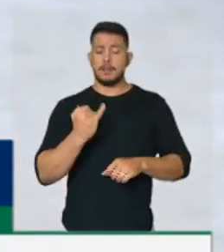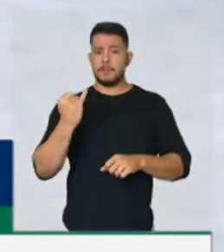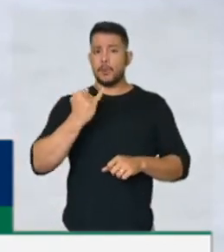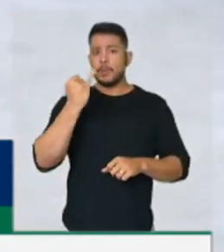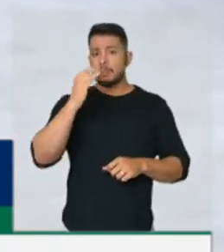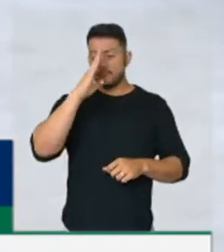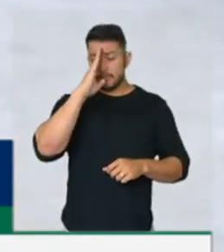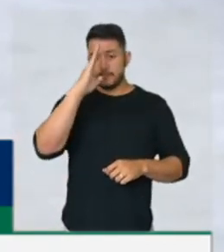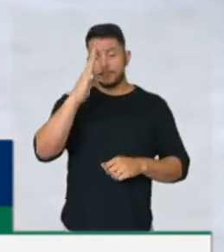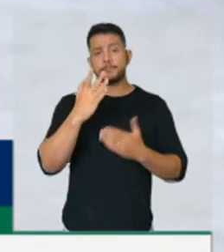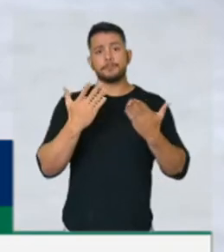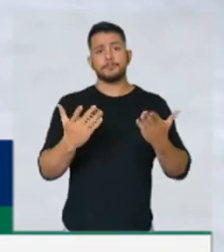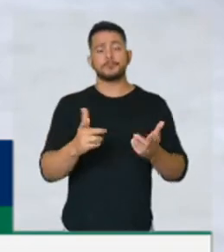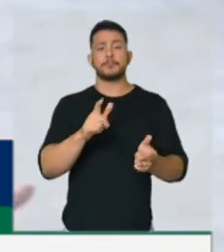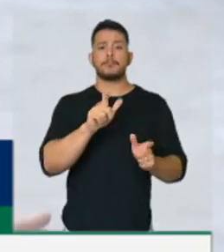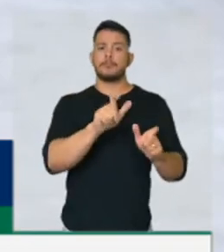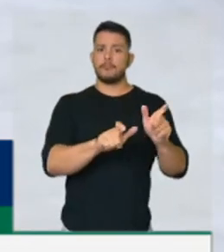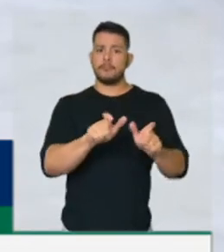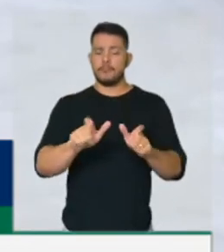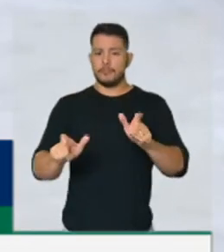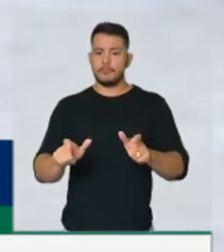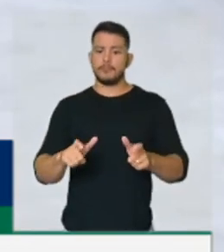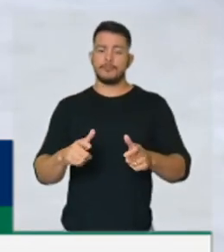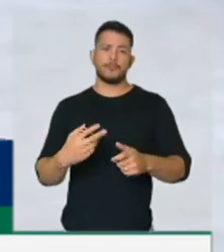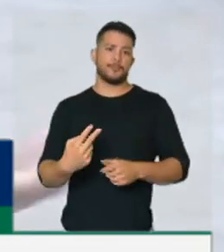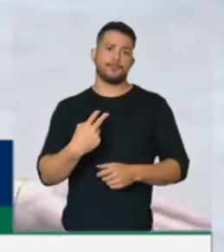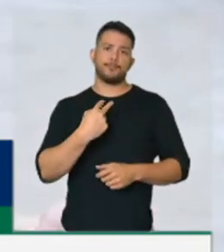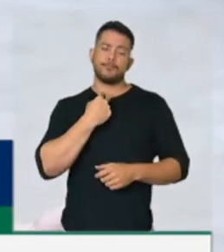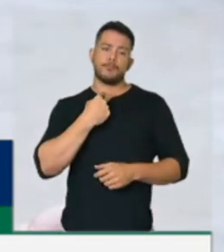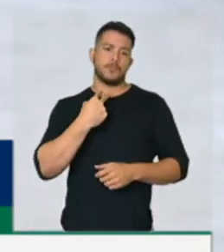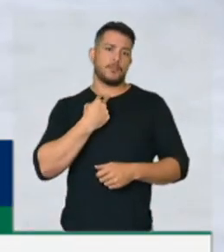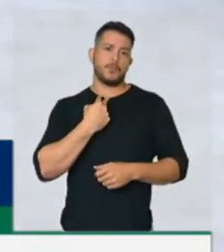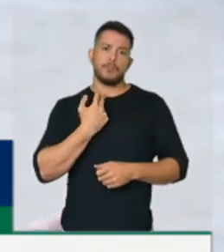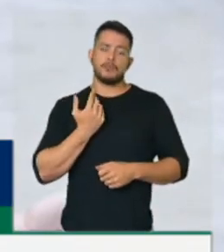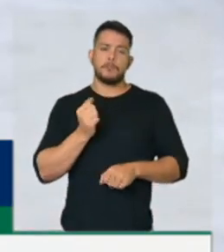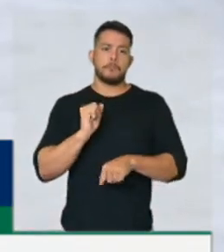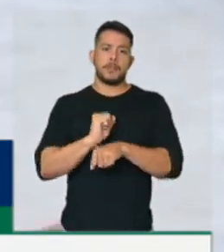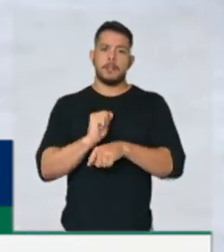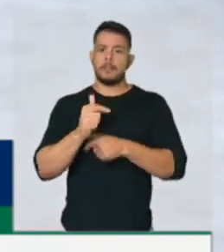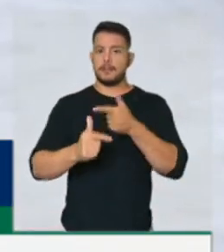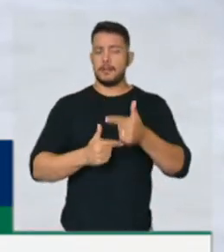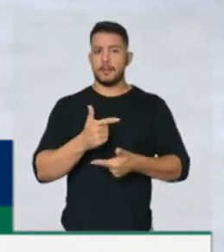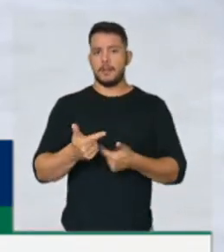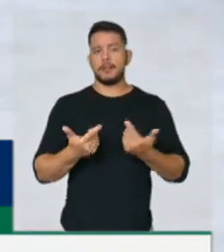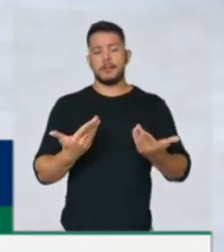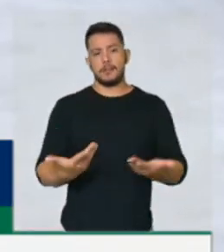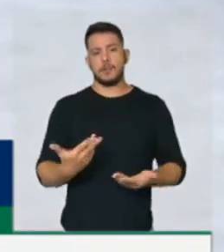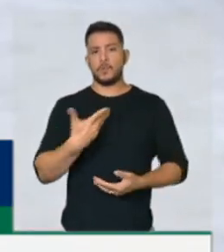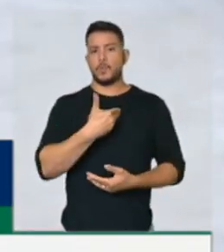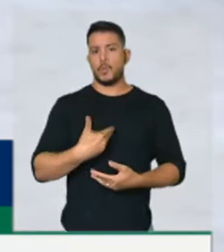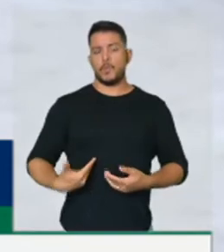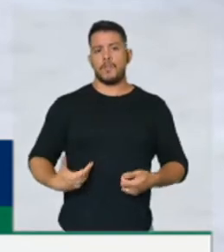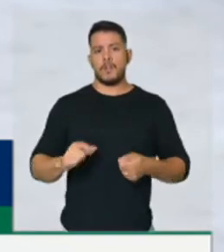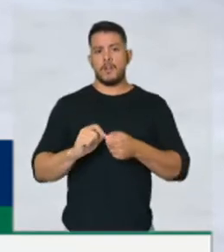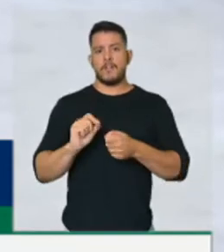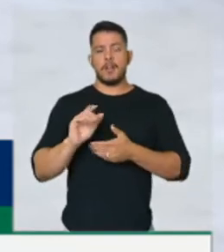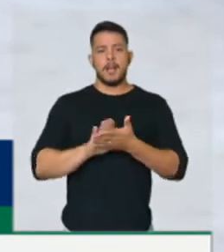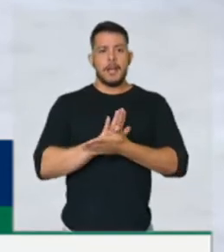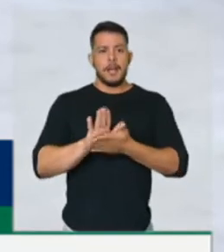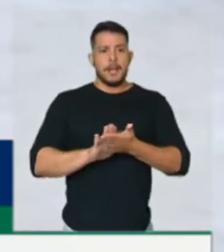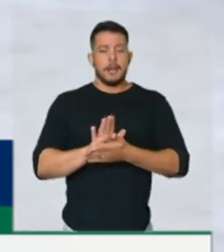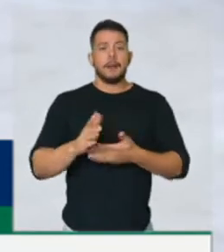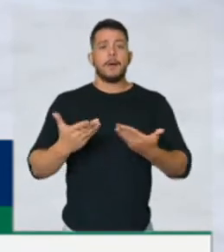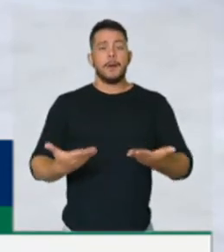essas pessoas possam estar sem trabalhar e o Estado inerte, parado, sem fazer nada. Então, eu venho aqui